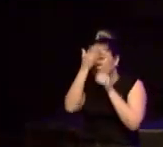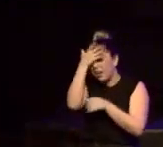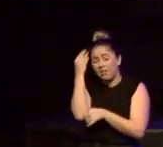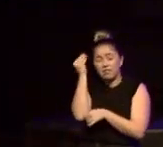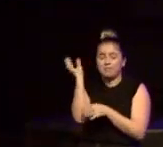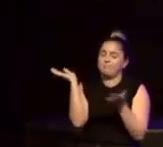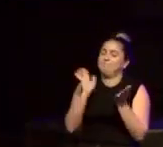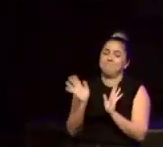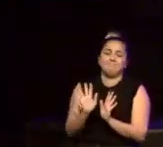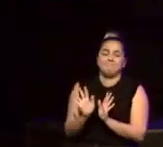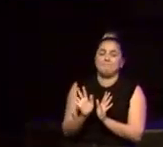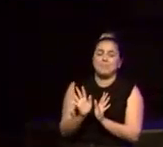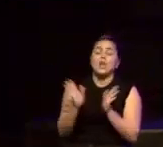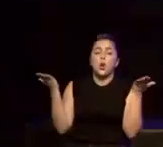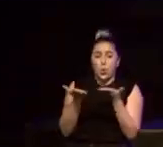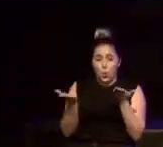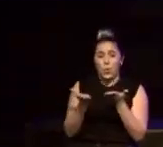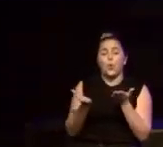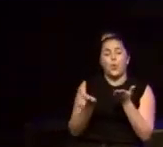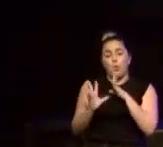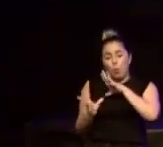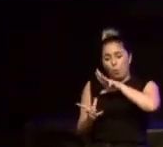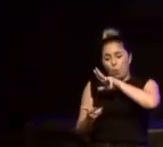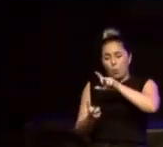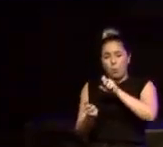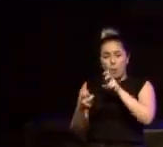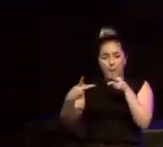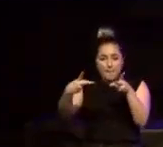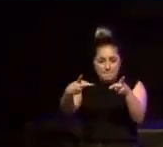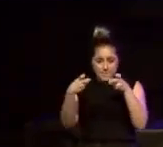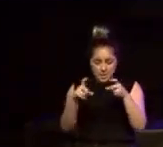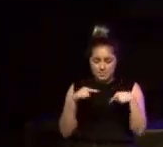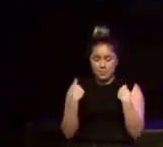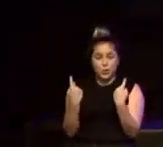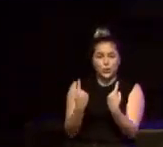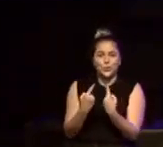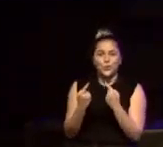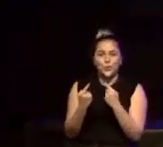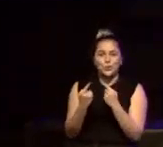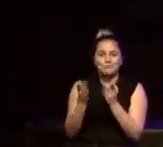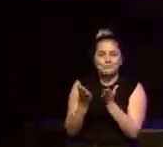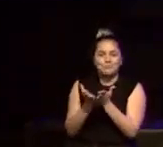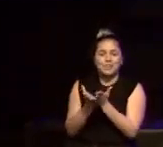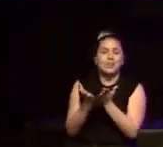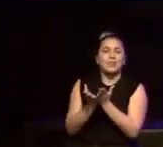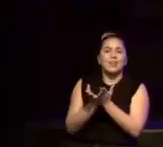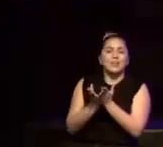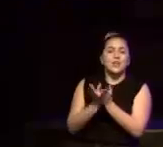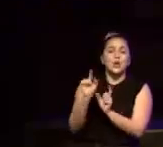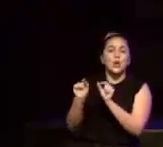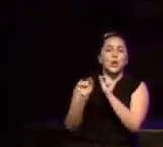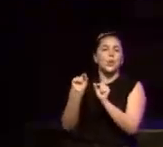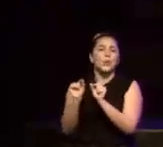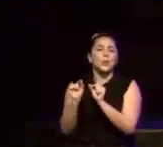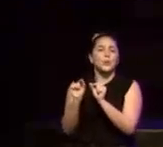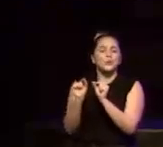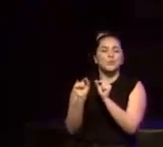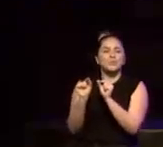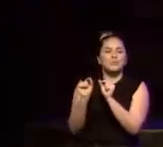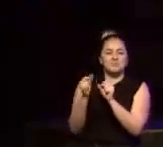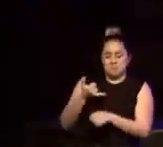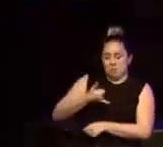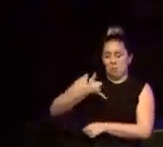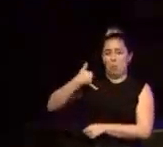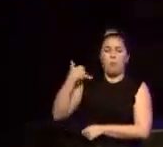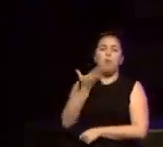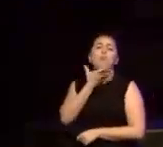sim, a maneira como o mundo vê a igreja continua sendo como cristãos são convencidos, hipócritas, antiquados e muito